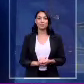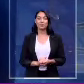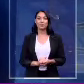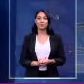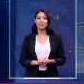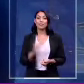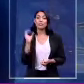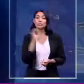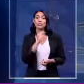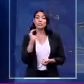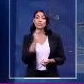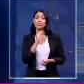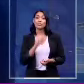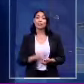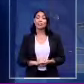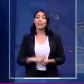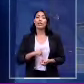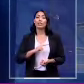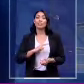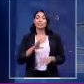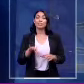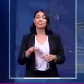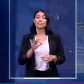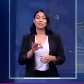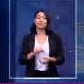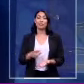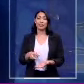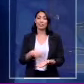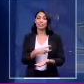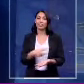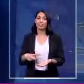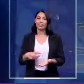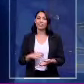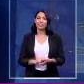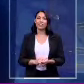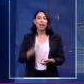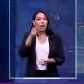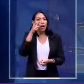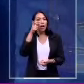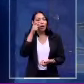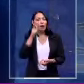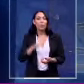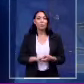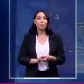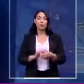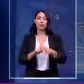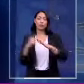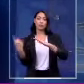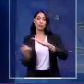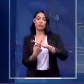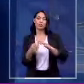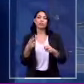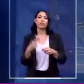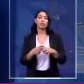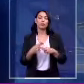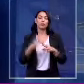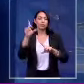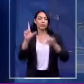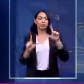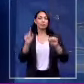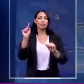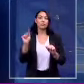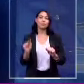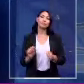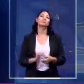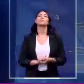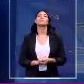Daqui a pouco tem mais um sorteio milionário. Aqui, não esqueça de acompanhar. Você pode acompanhar online através das mídias sociais da Rede TV e também